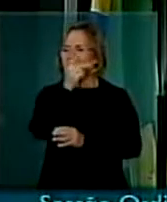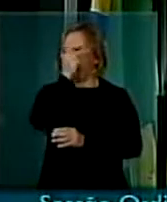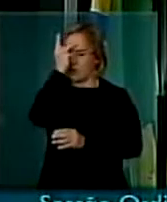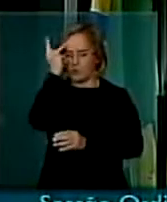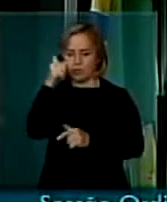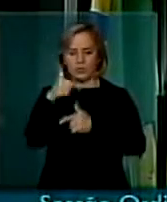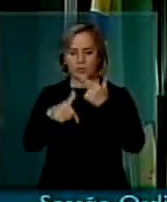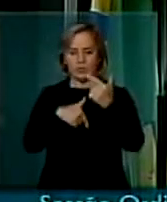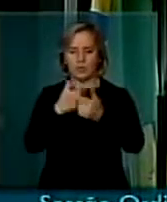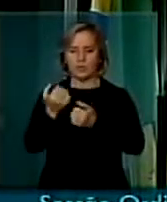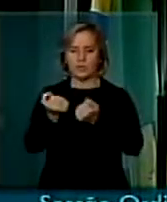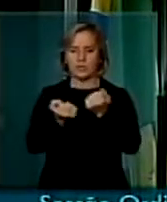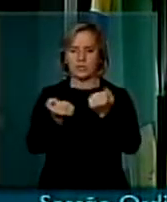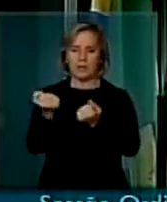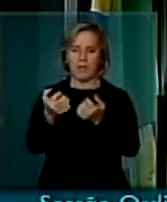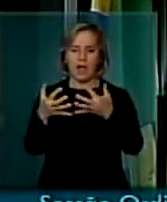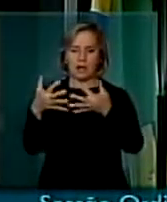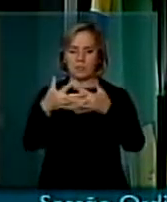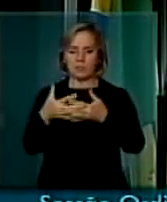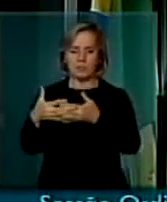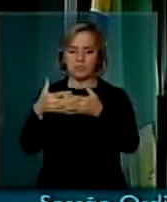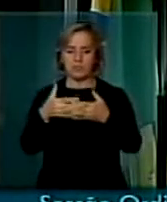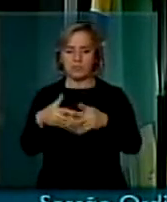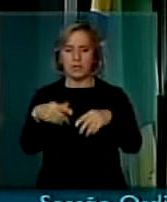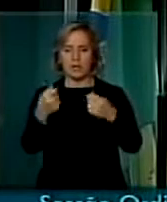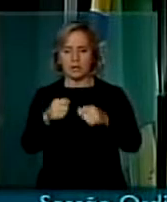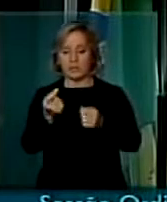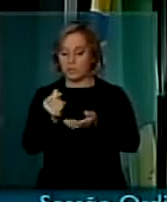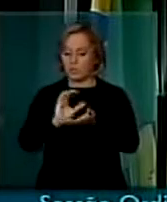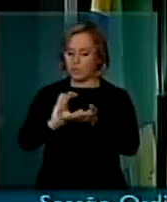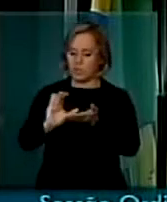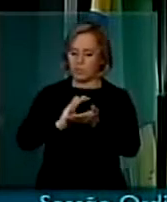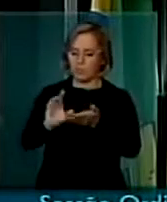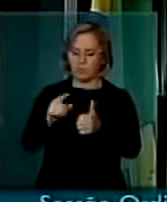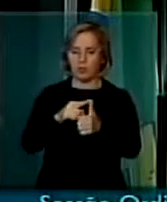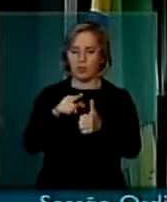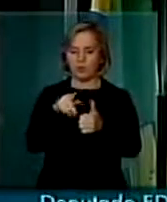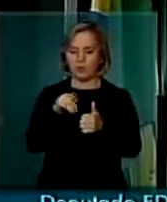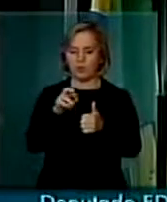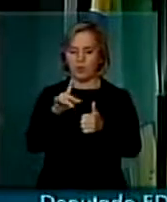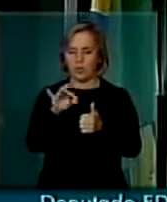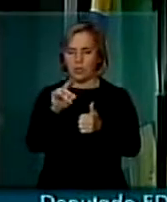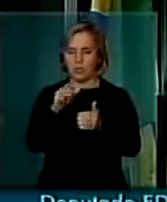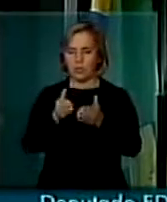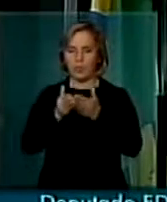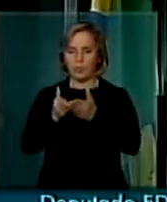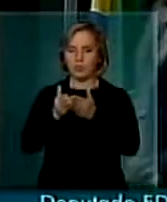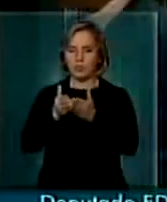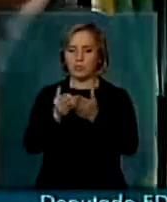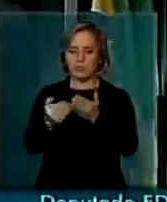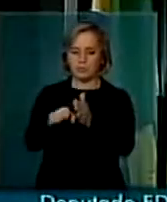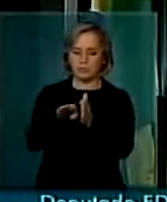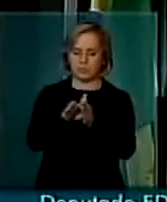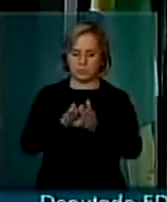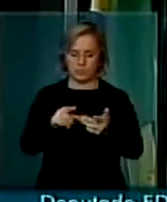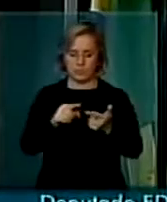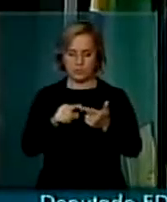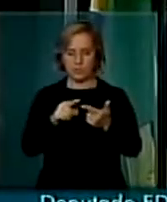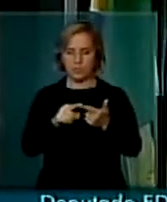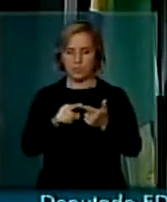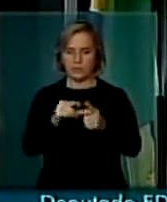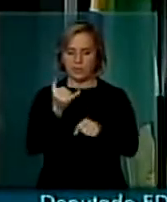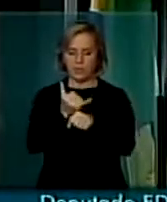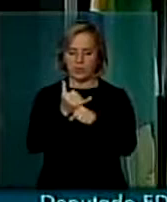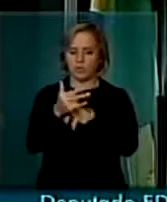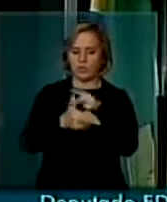que precisamos investir em portos, precisamos investir em ferrovias, precisamos continuar investindo em